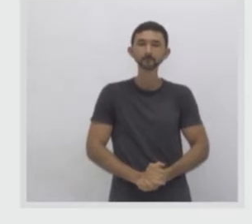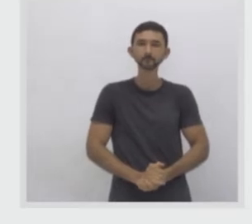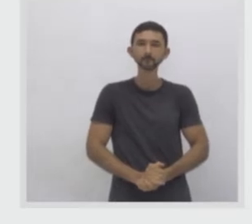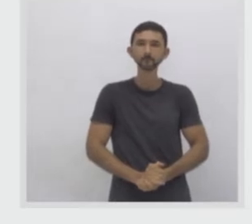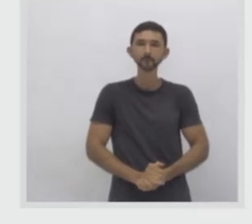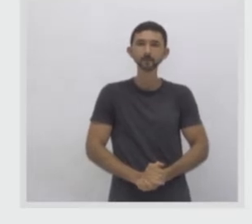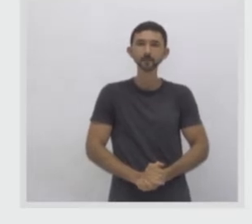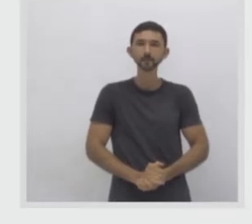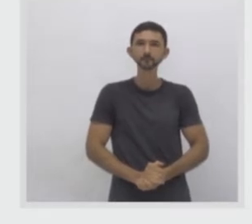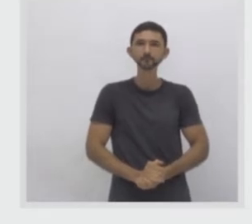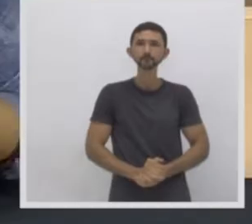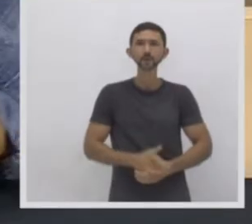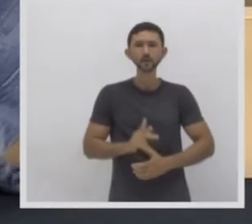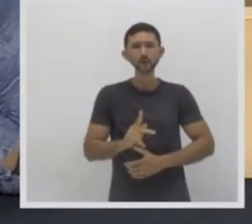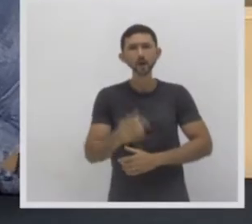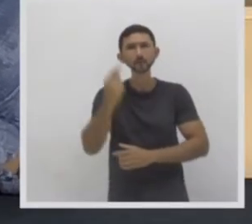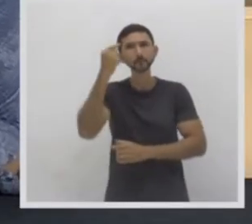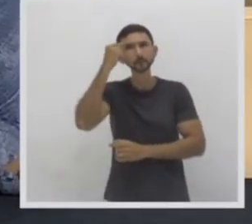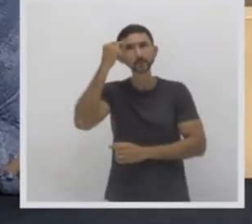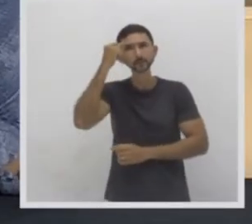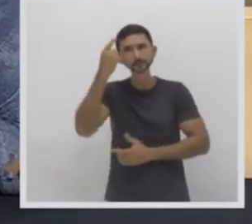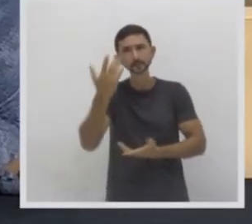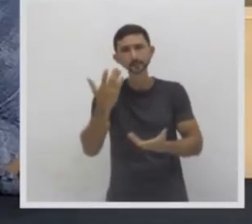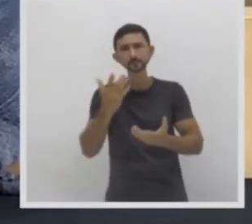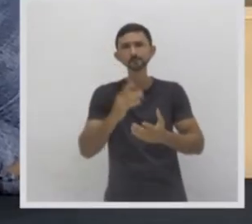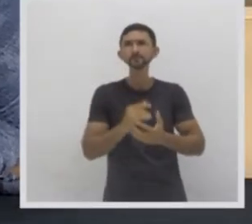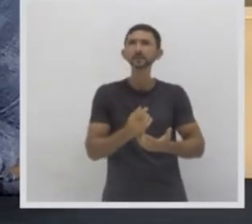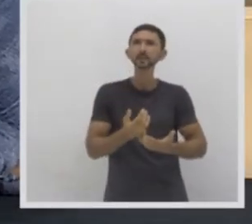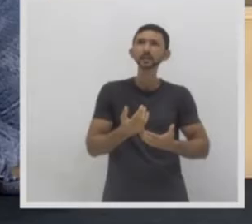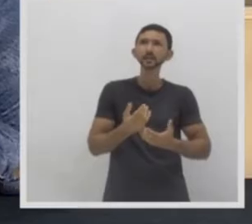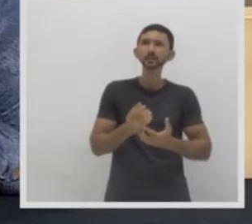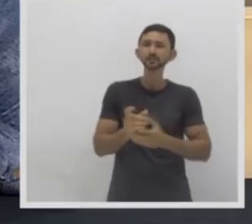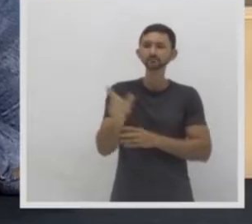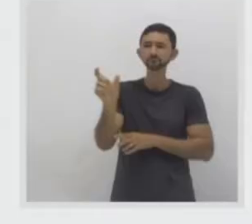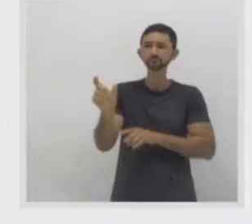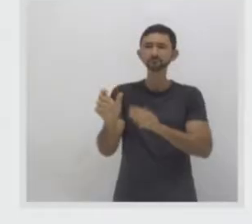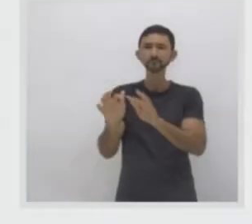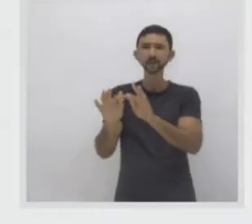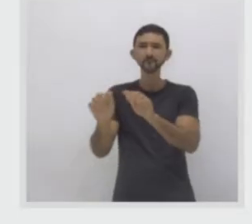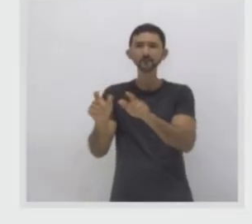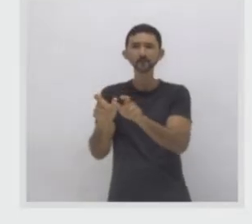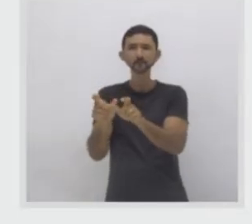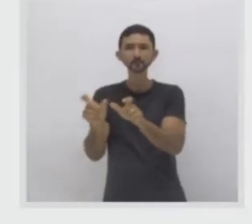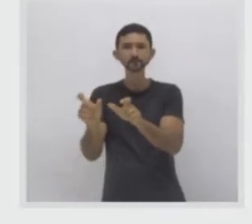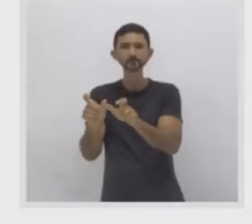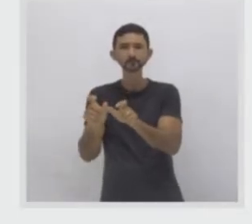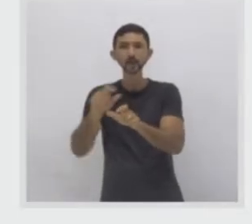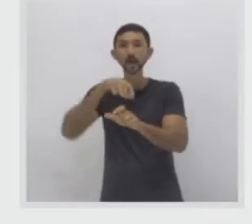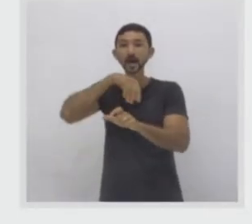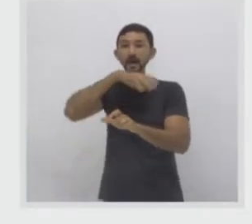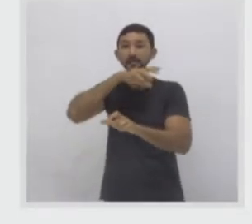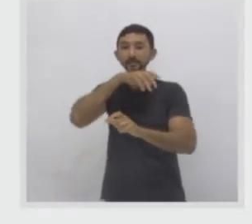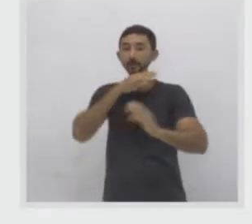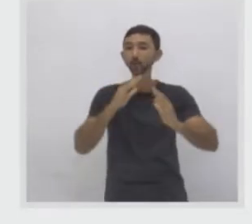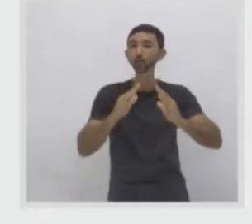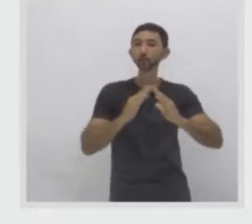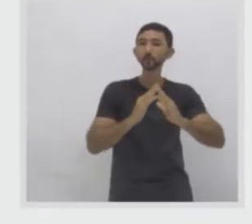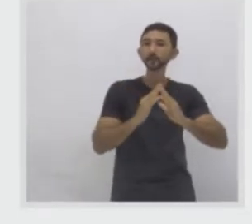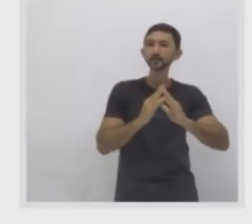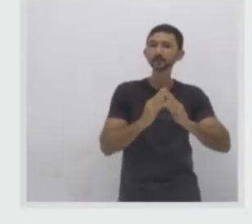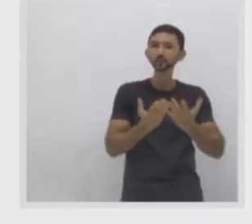Vamos continuar pensando nisso, né? E se o sujeito da frase fosse animal doméstico, como é que ficaria esse